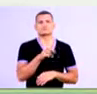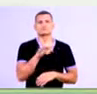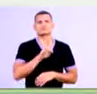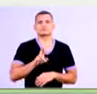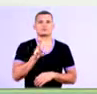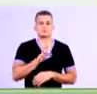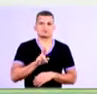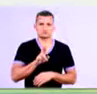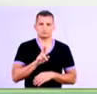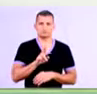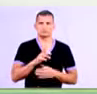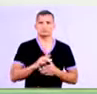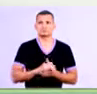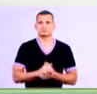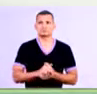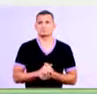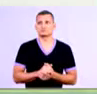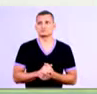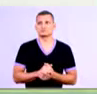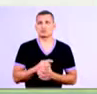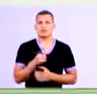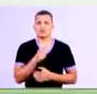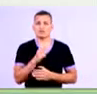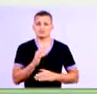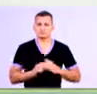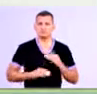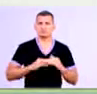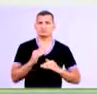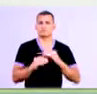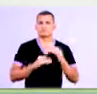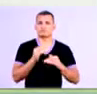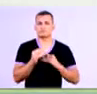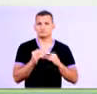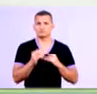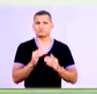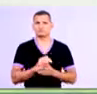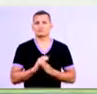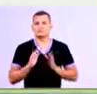A definição delas é totalmente desenvolvido, voltado para